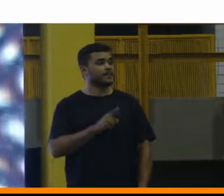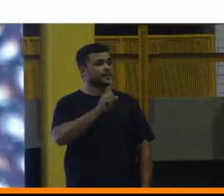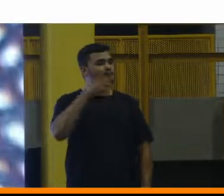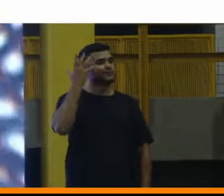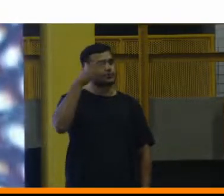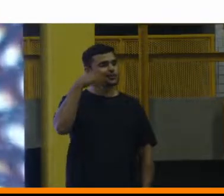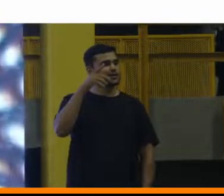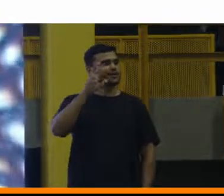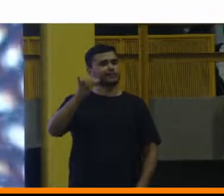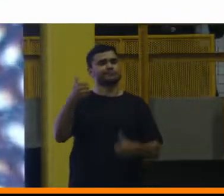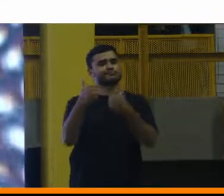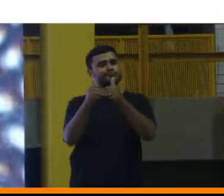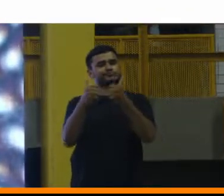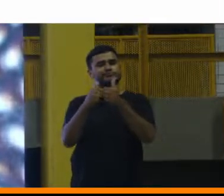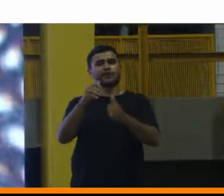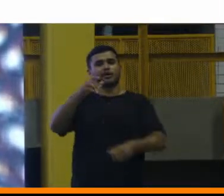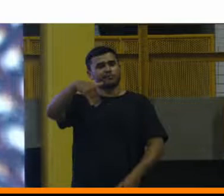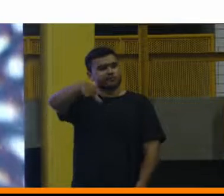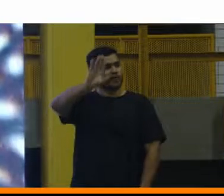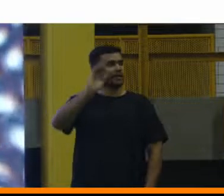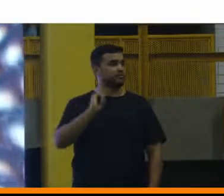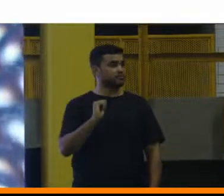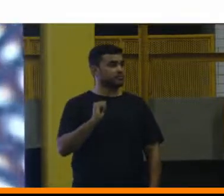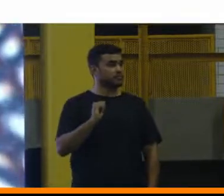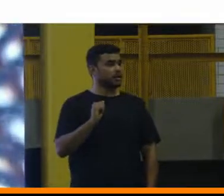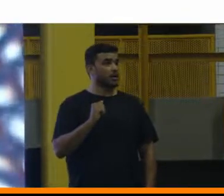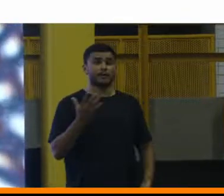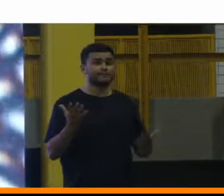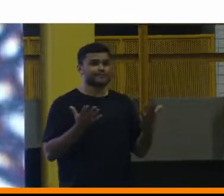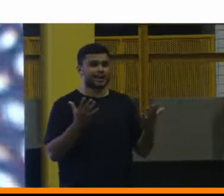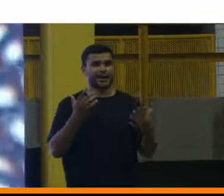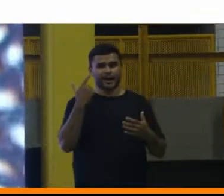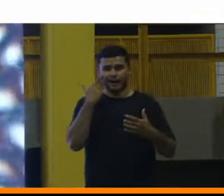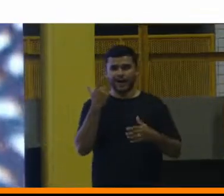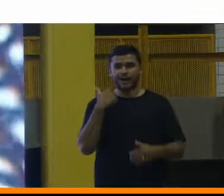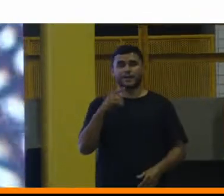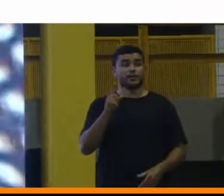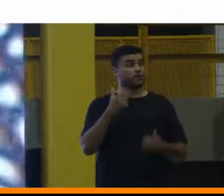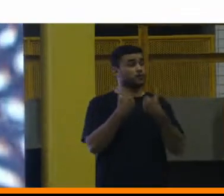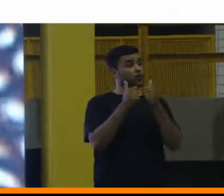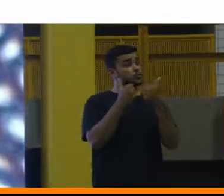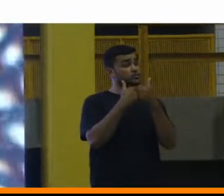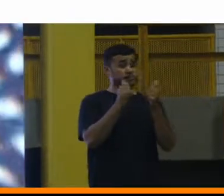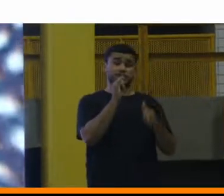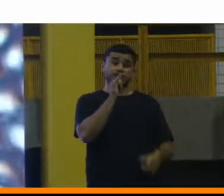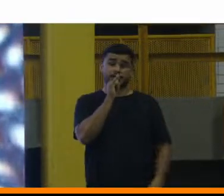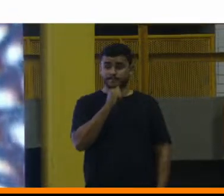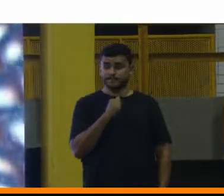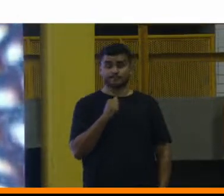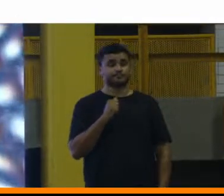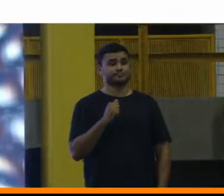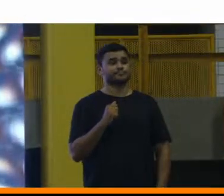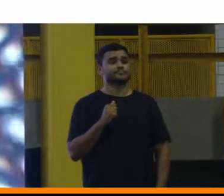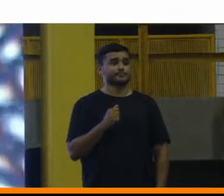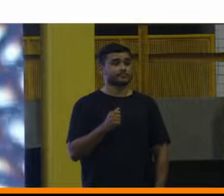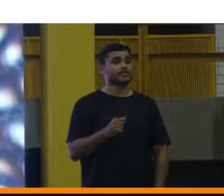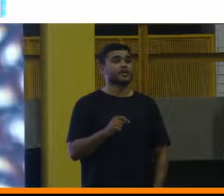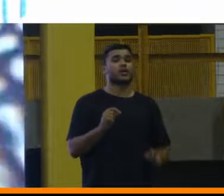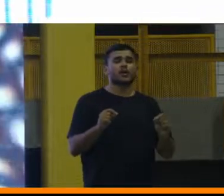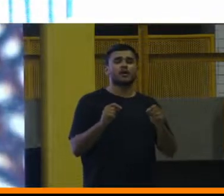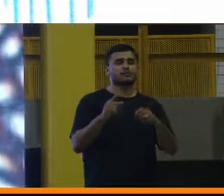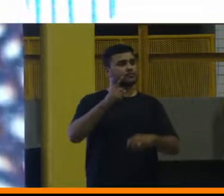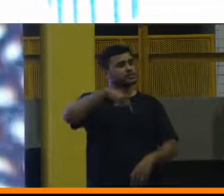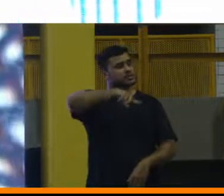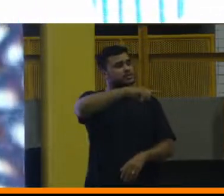né? Lá vai você no Guanabara visitar a namorada no